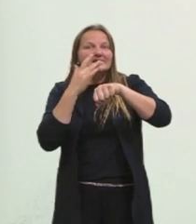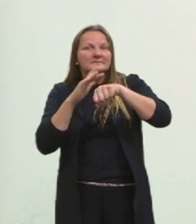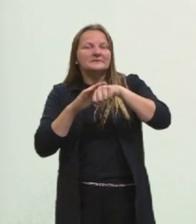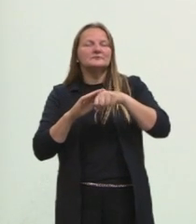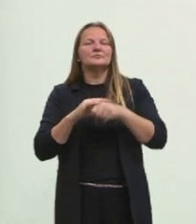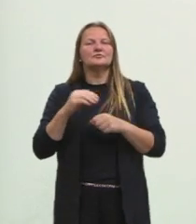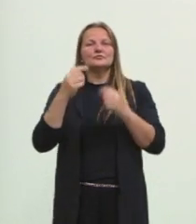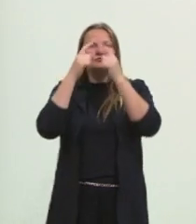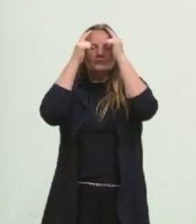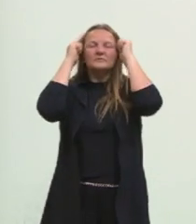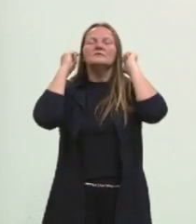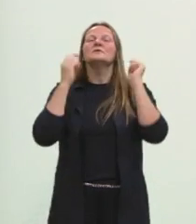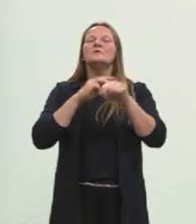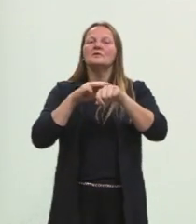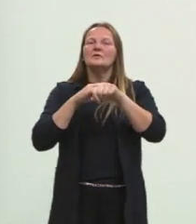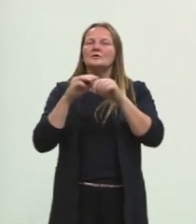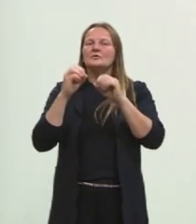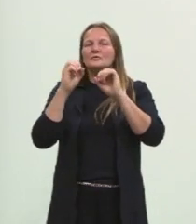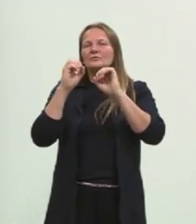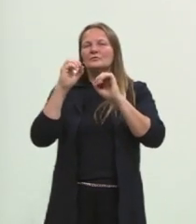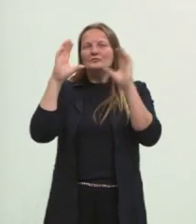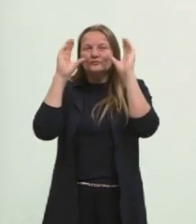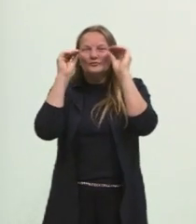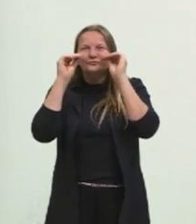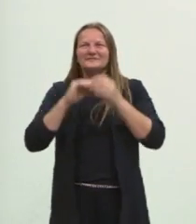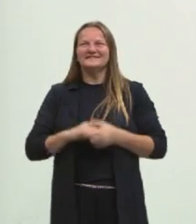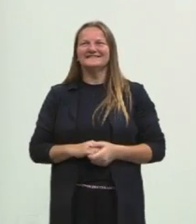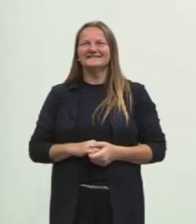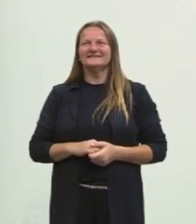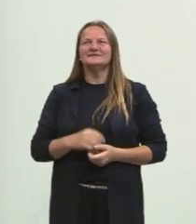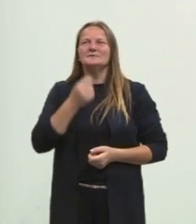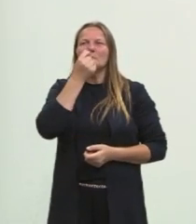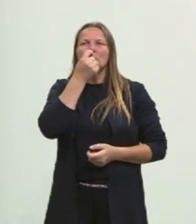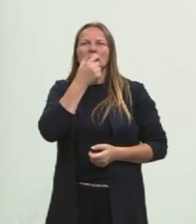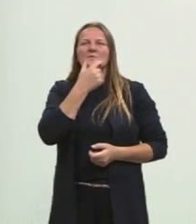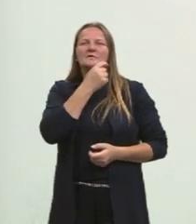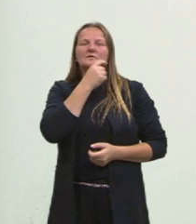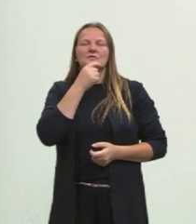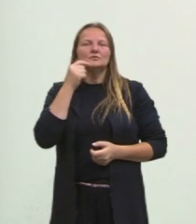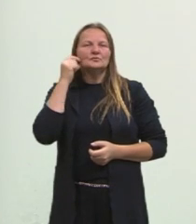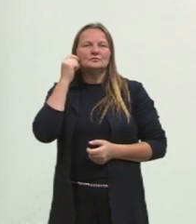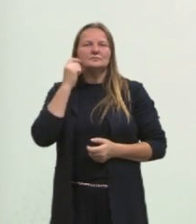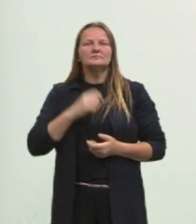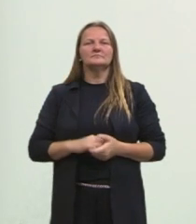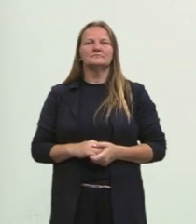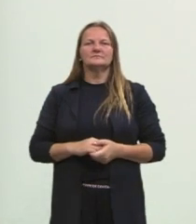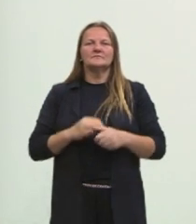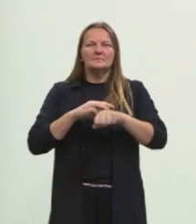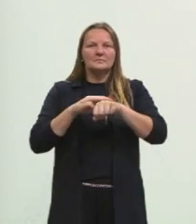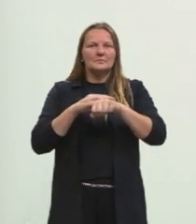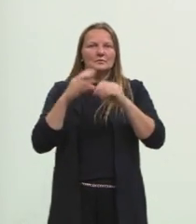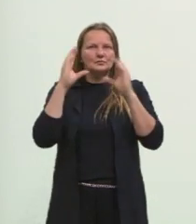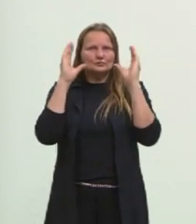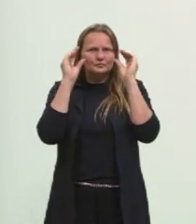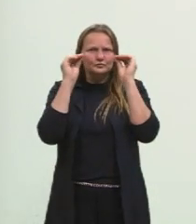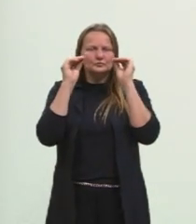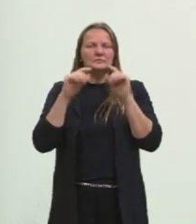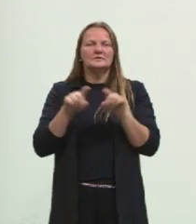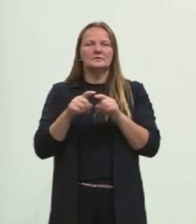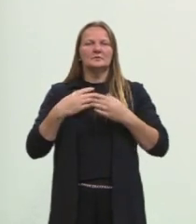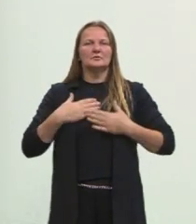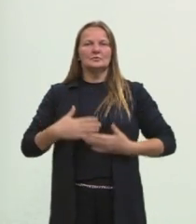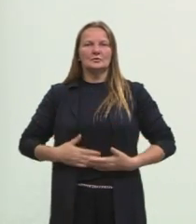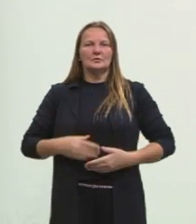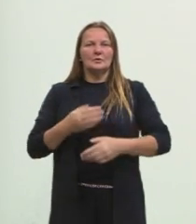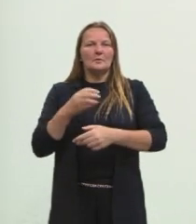castanho claro uso ele castanho escuro aliás uso ele curtinho Barão castanho escura usa ela mais comprida também tô com a